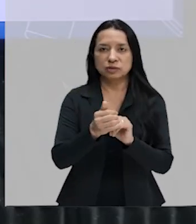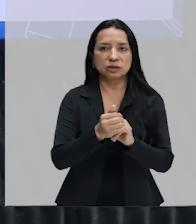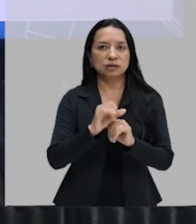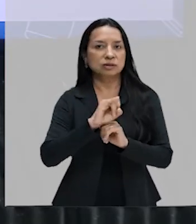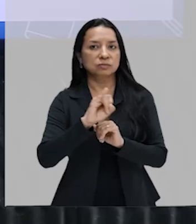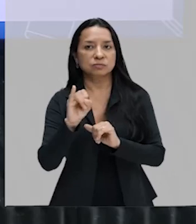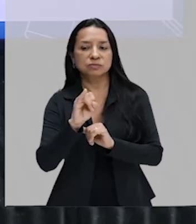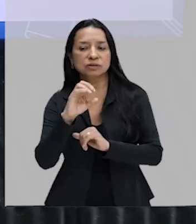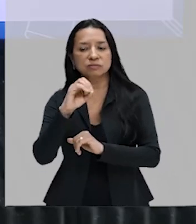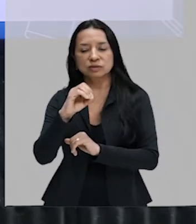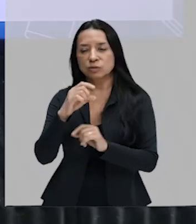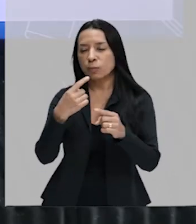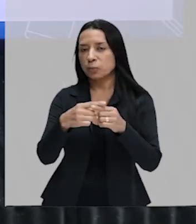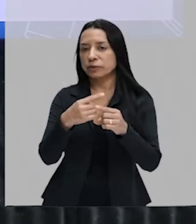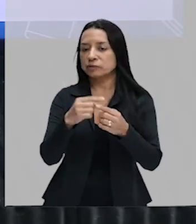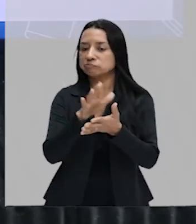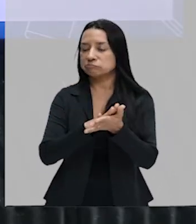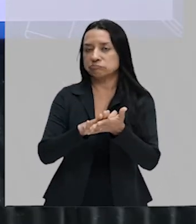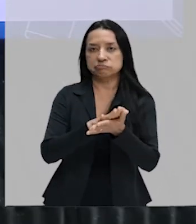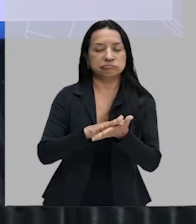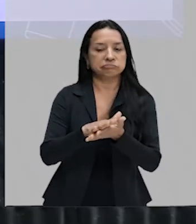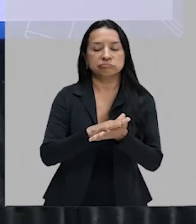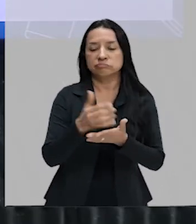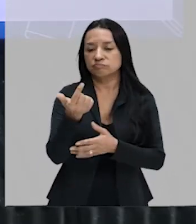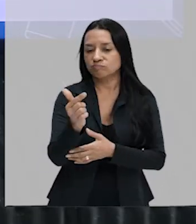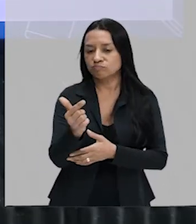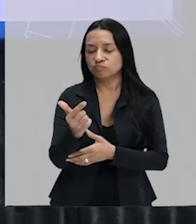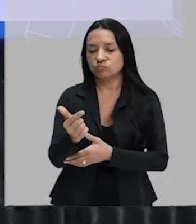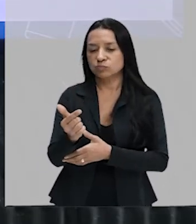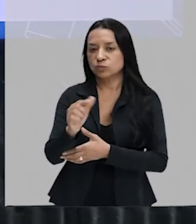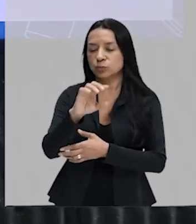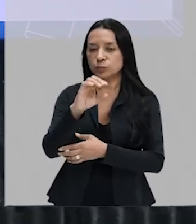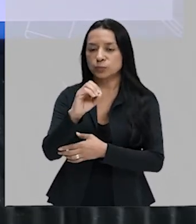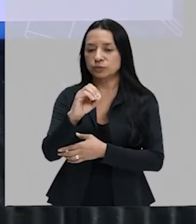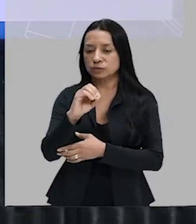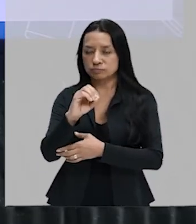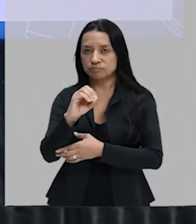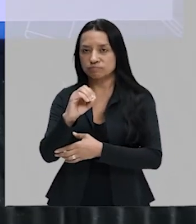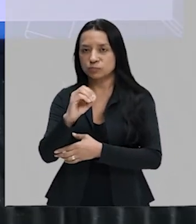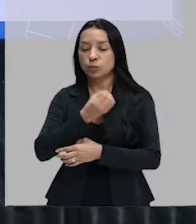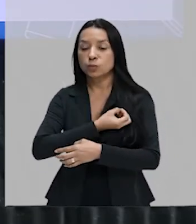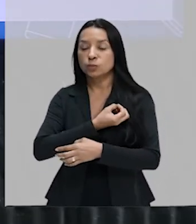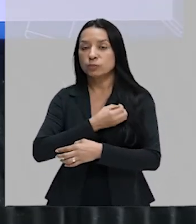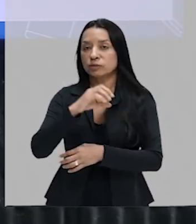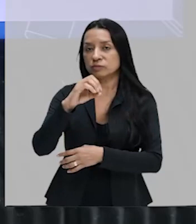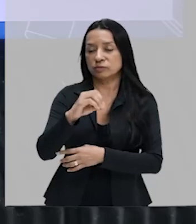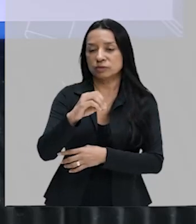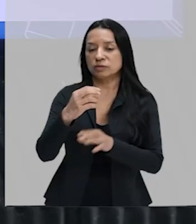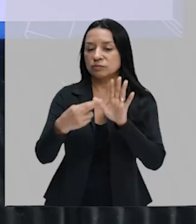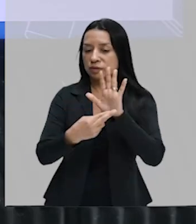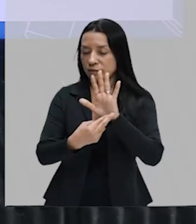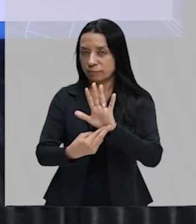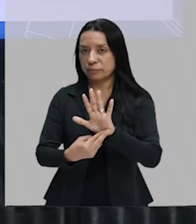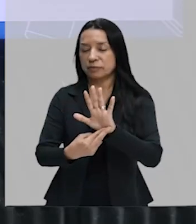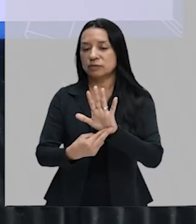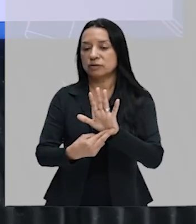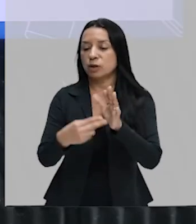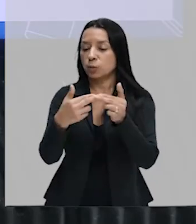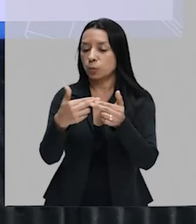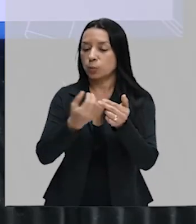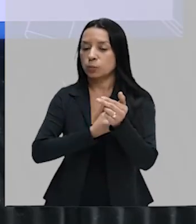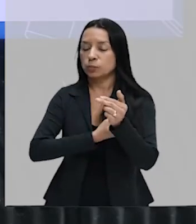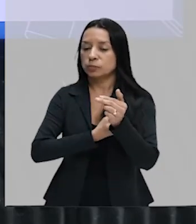porque não tem nada. Se não tem nada, o zero é um elemento. Então, conjunto vazio